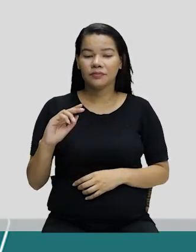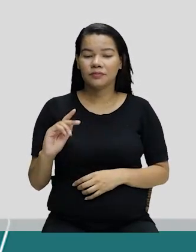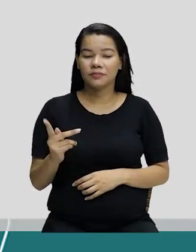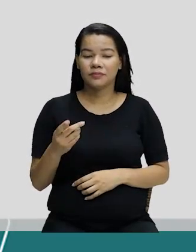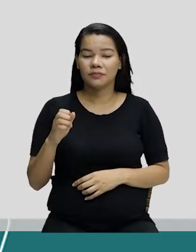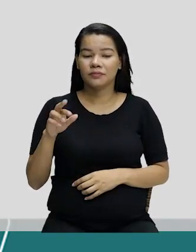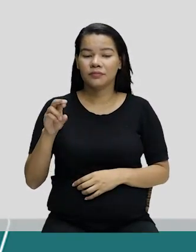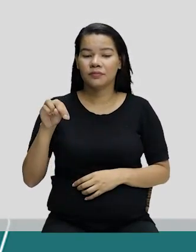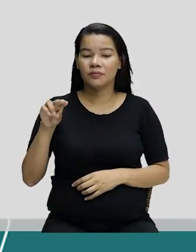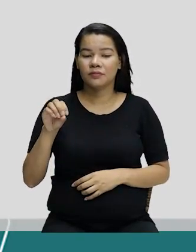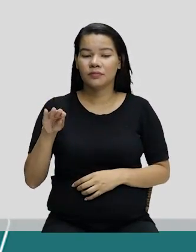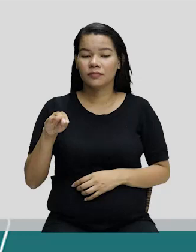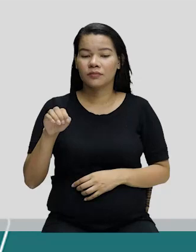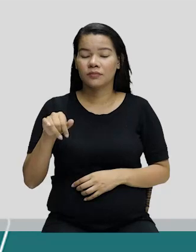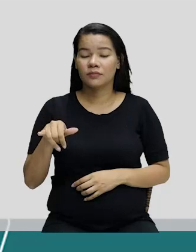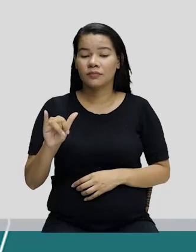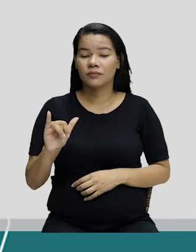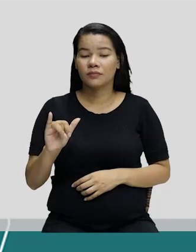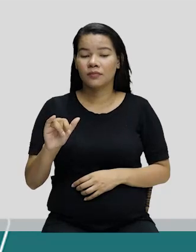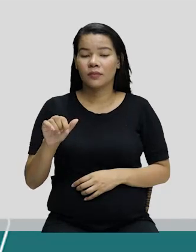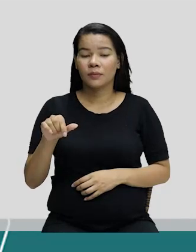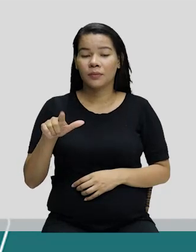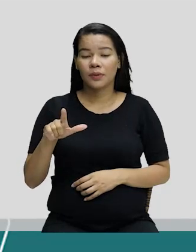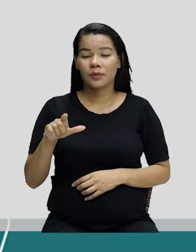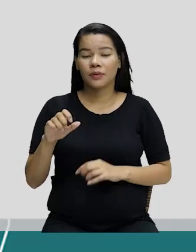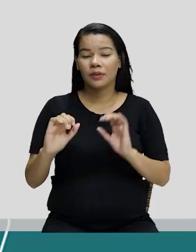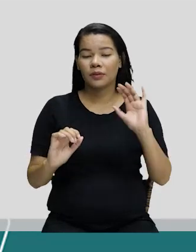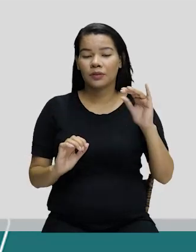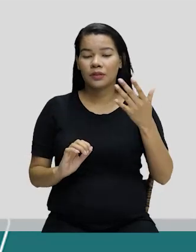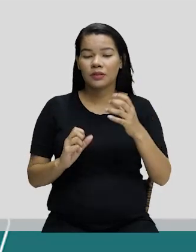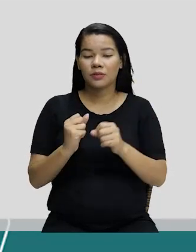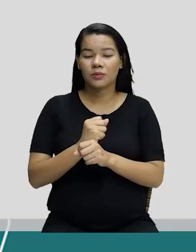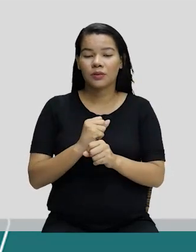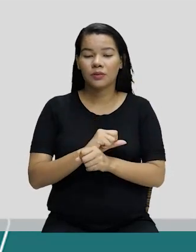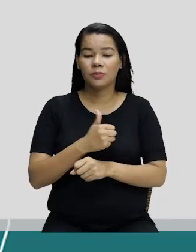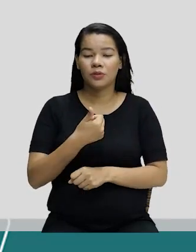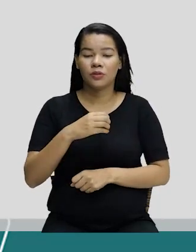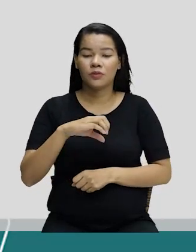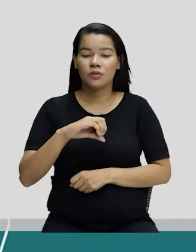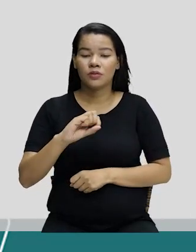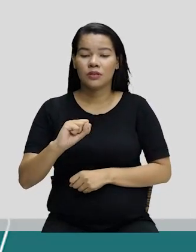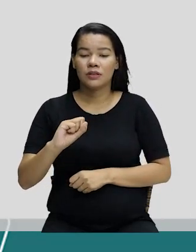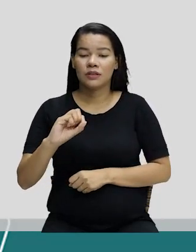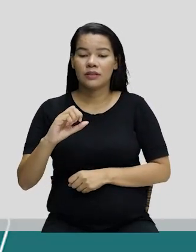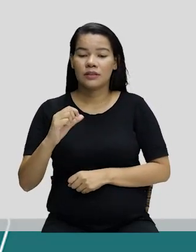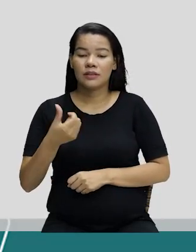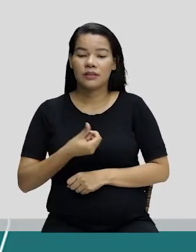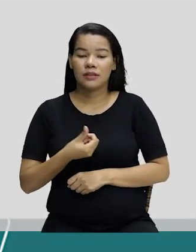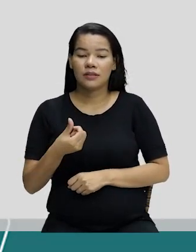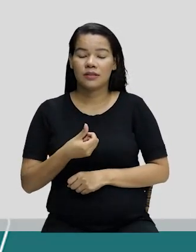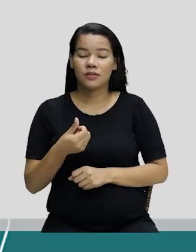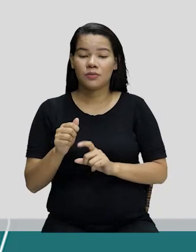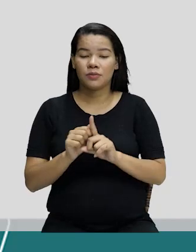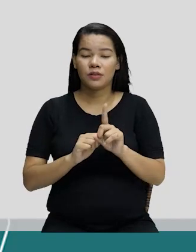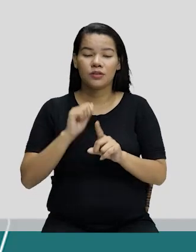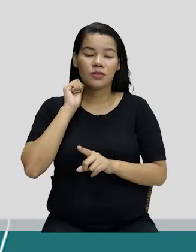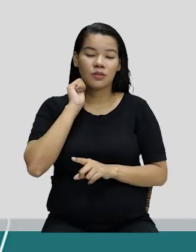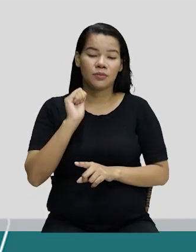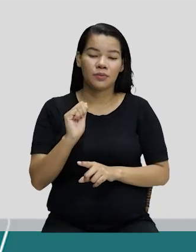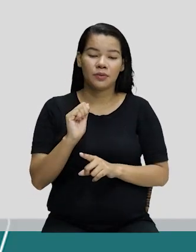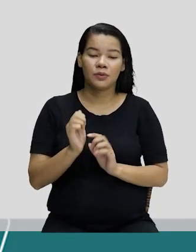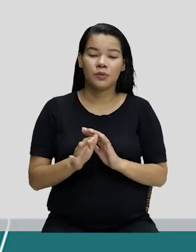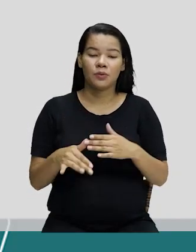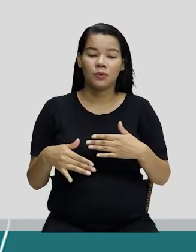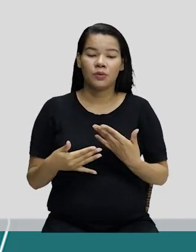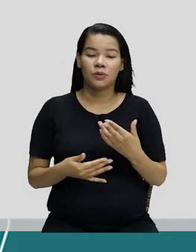de 1986, quando o reator 4, que é esse bem aqui, turminha, o